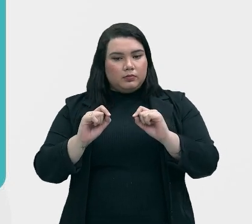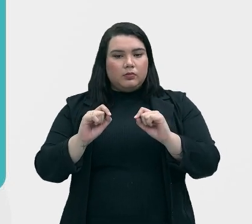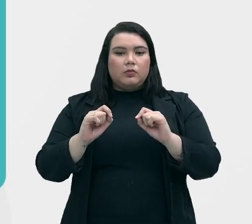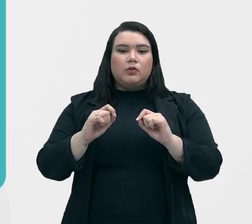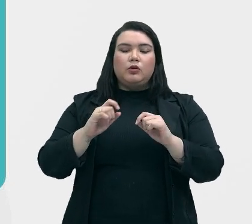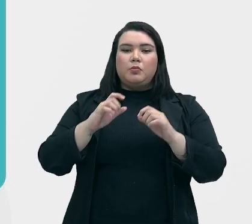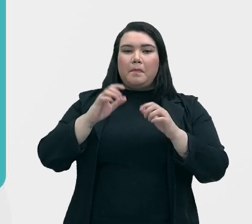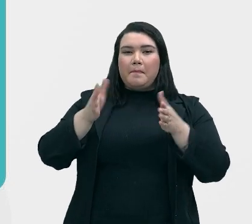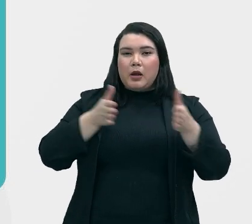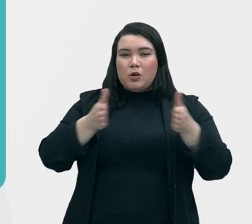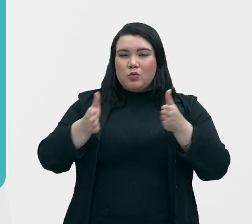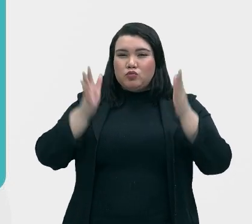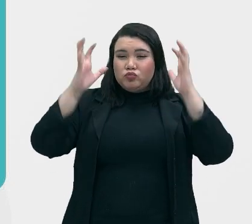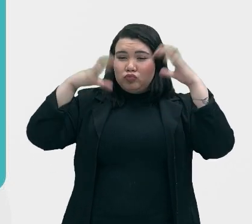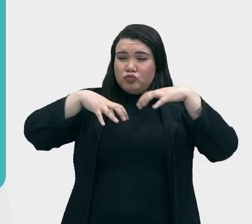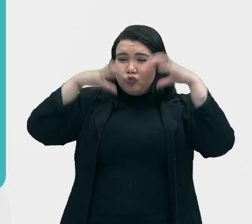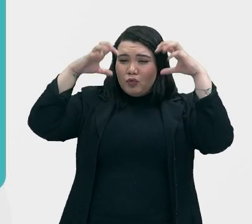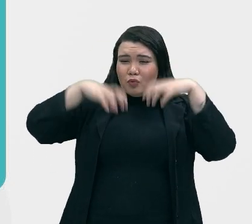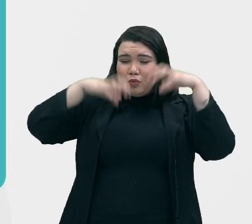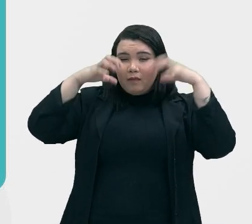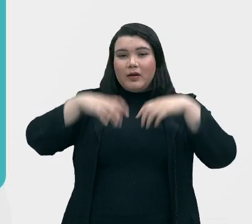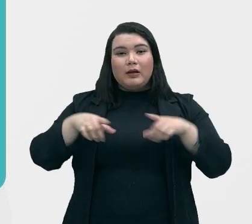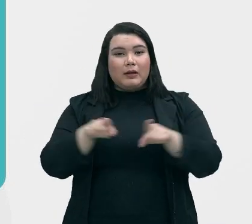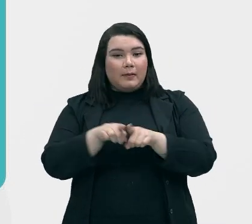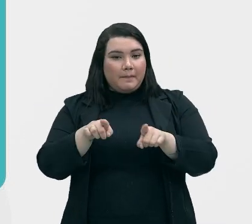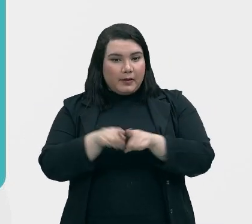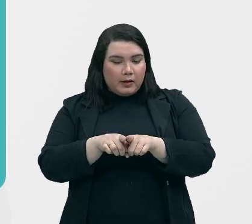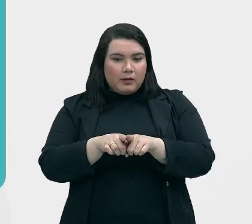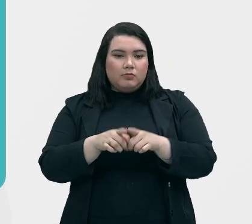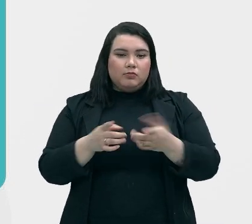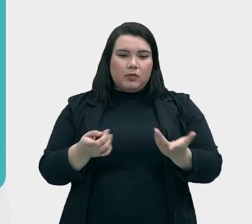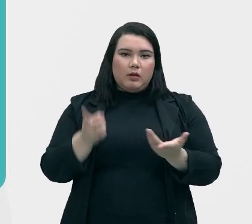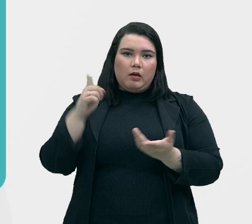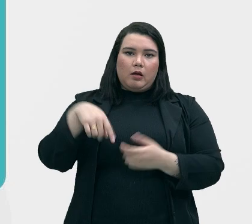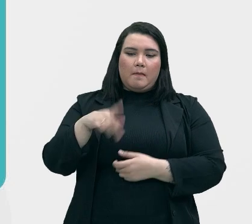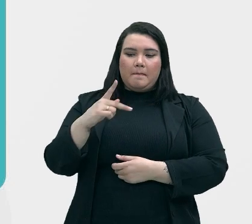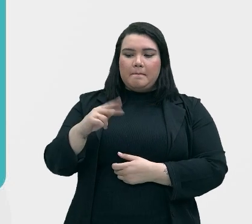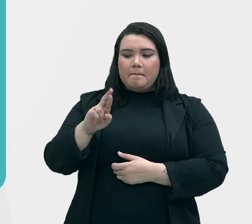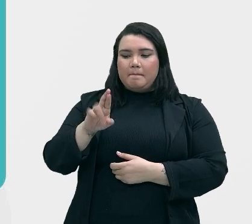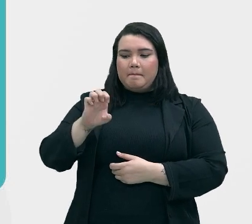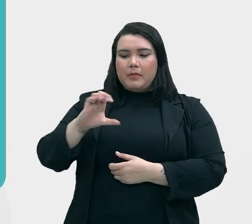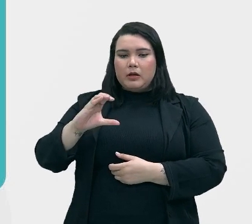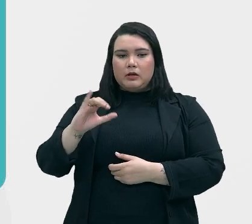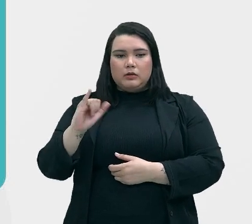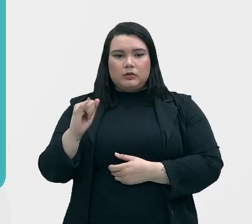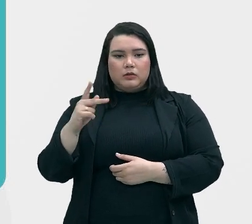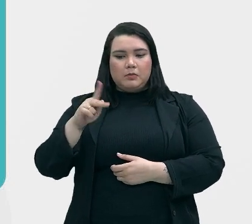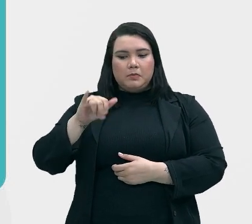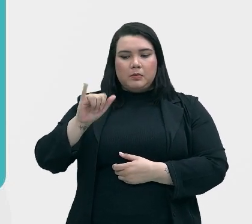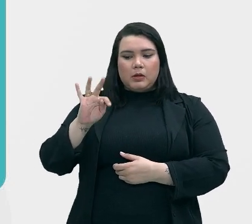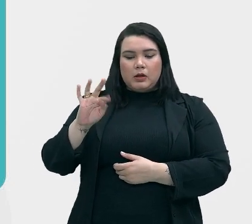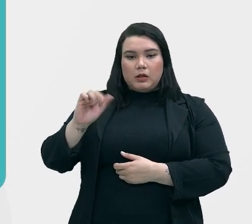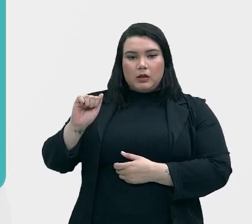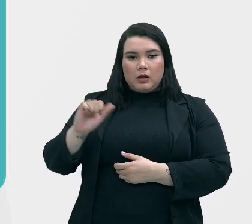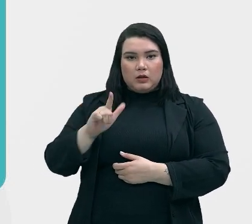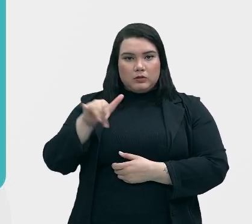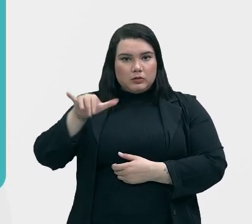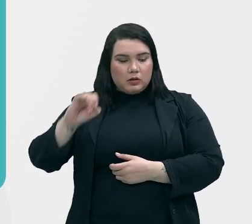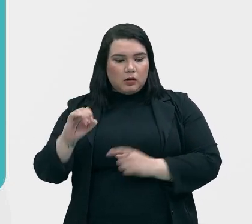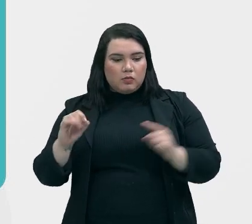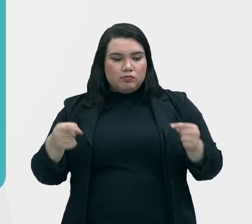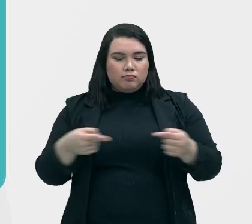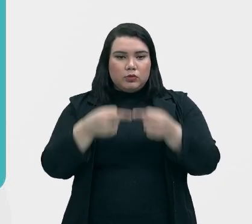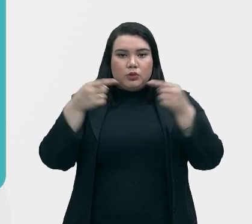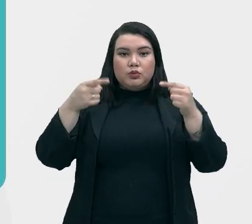de chuva, tá? Toda vez que vocês virem precipitação, vocês relacionem com